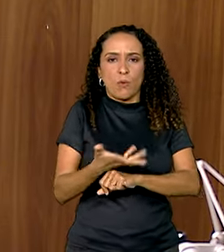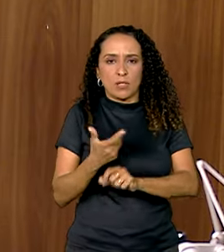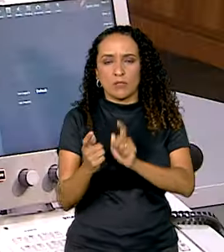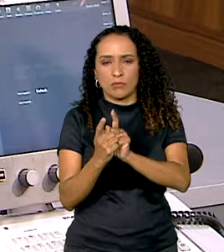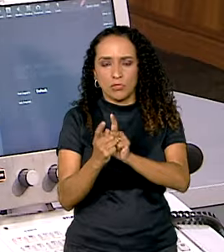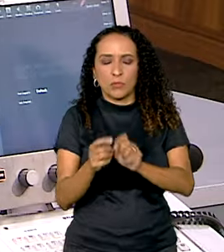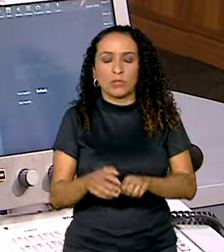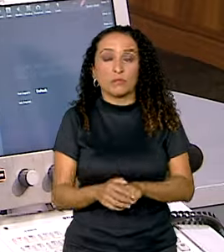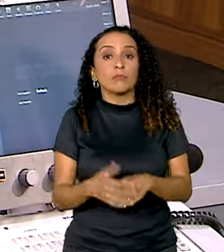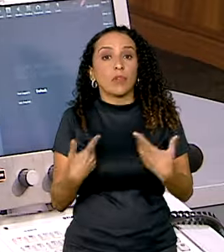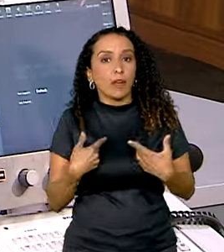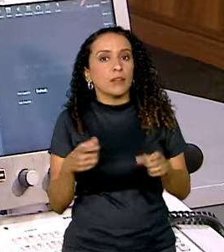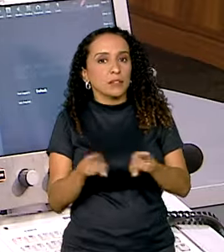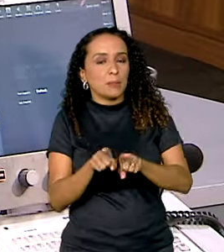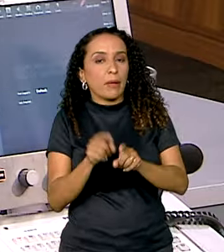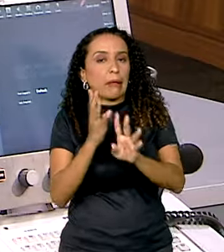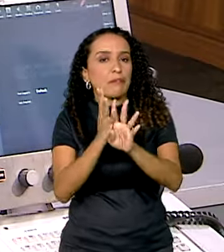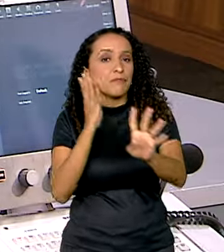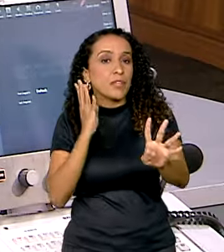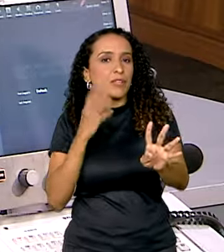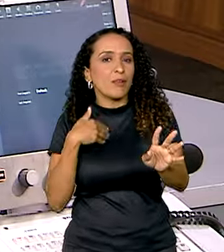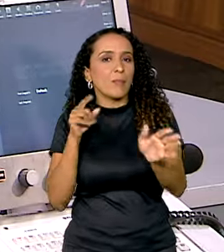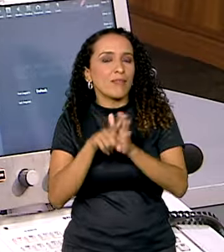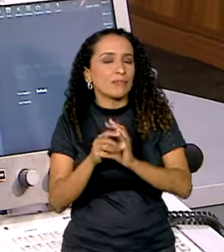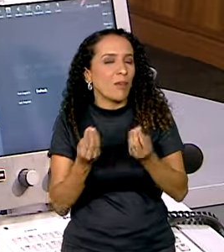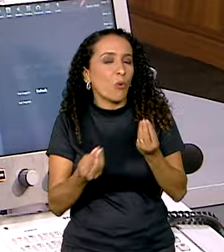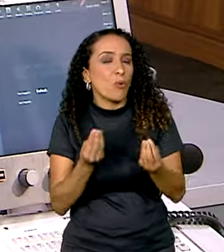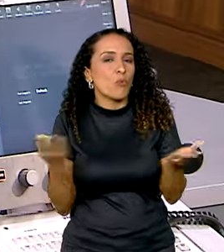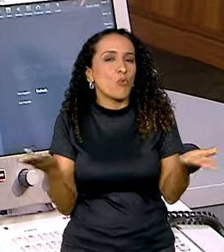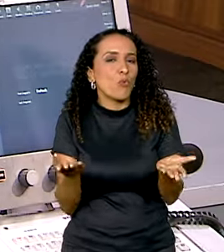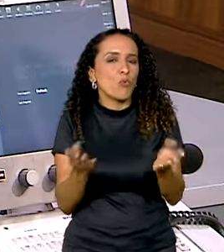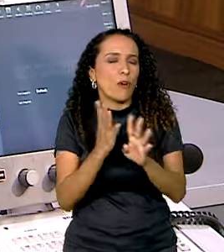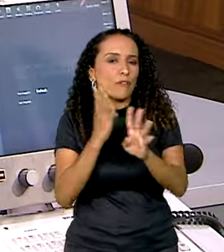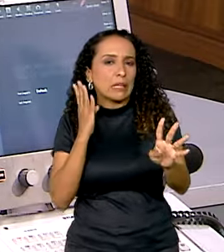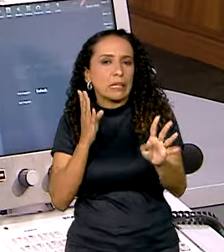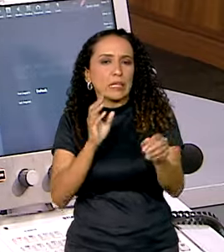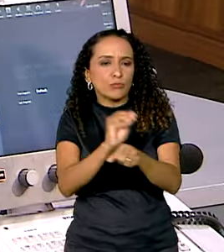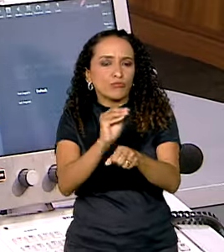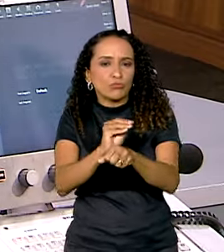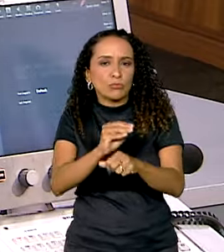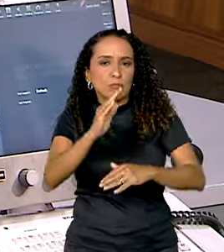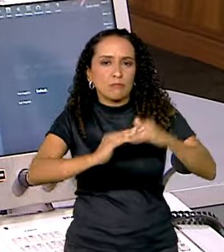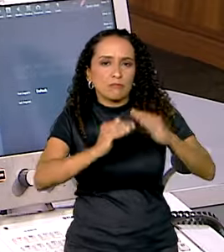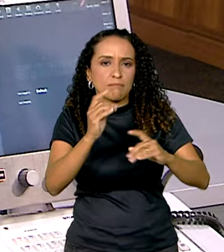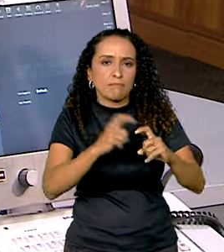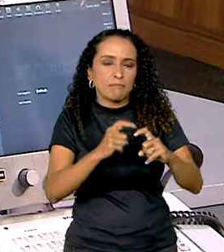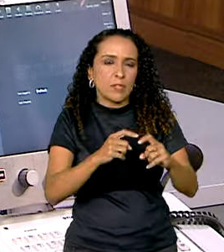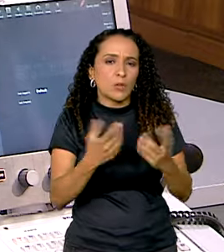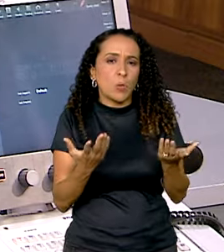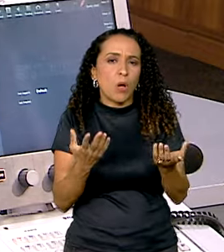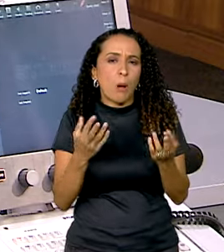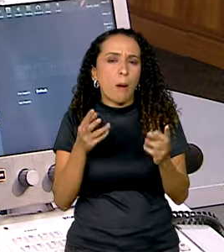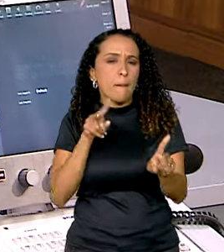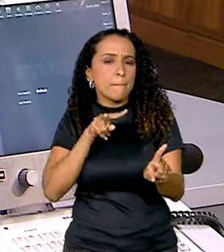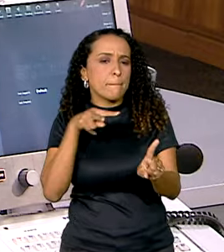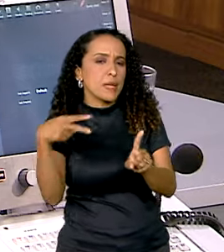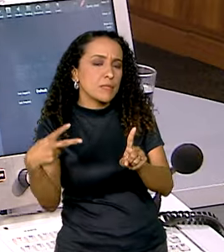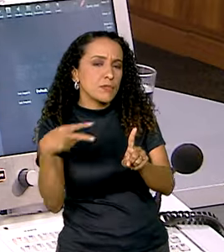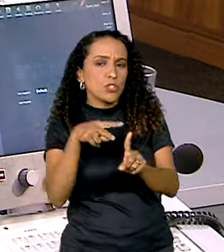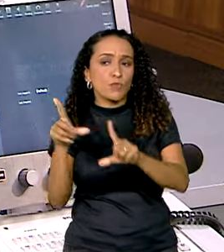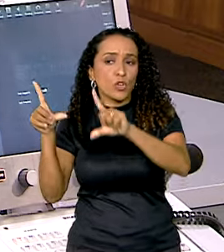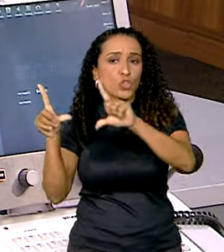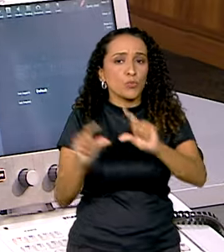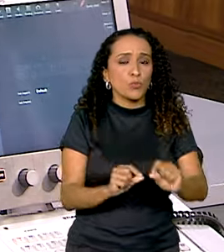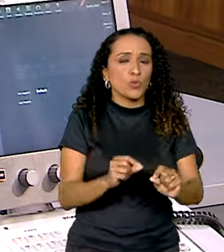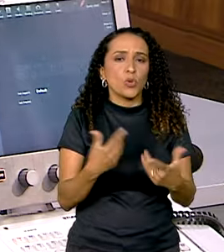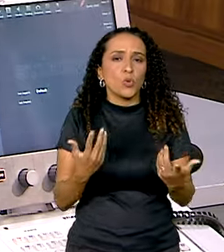eu ia justamente perguntar sobre essa fila, né? Como é que ela está hoje, a fila para tratamentos com especialistas, e qual é a perspectiva do Ministério de redução, né?